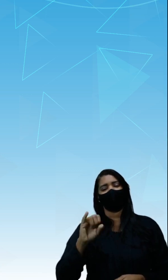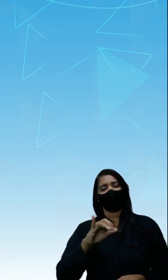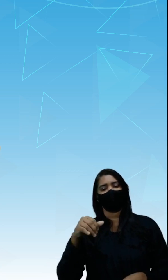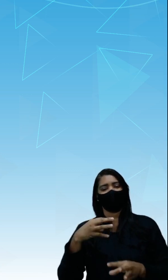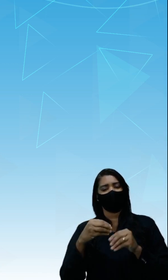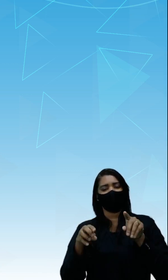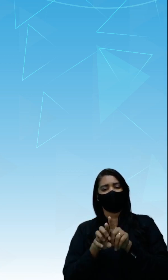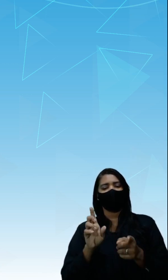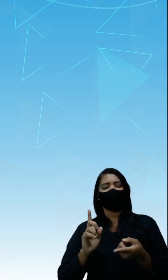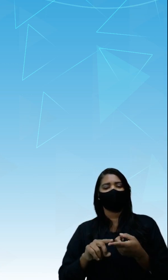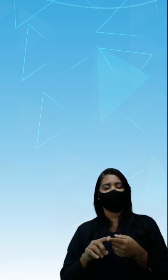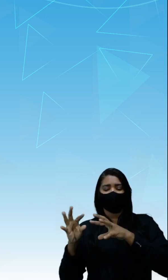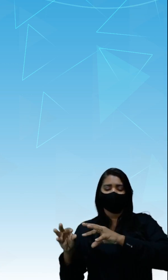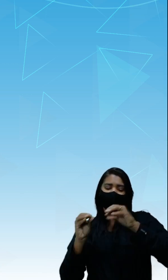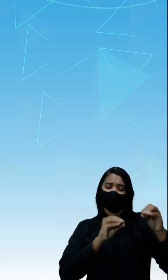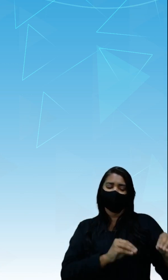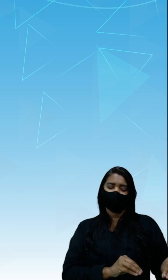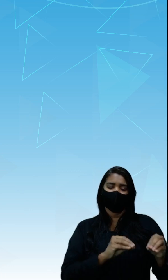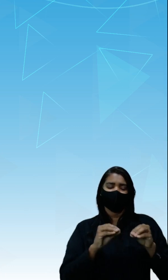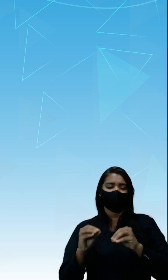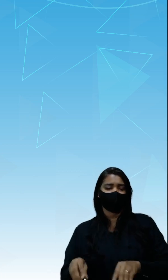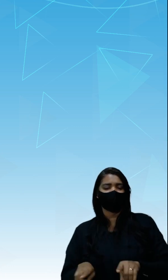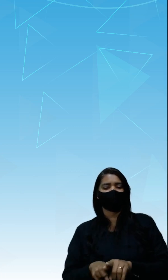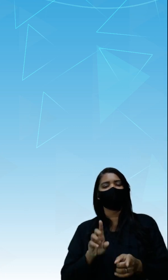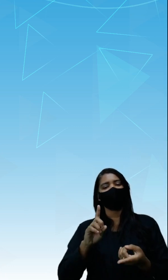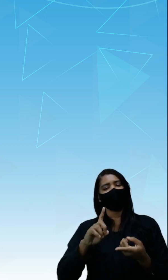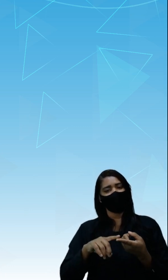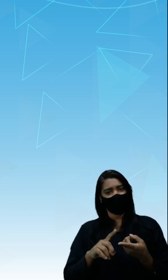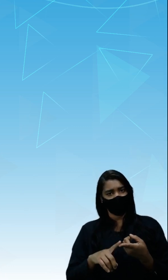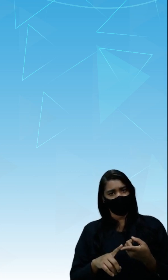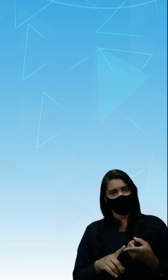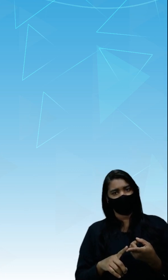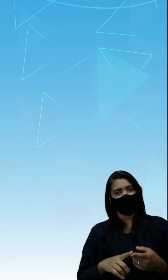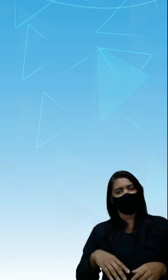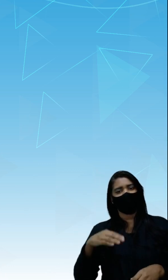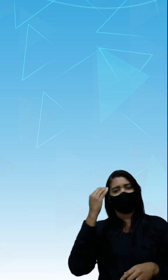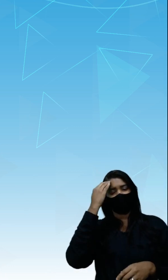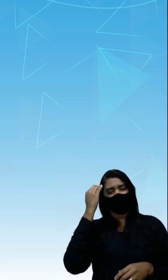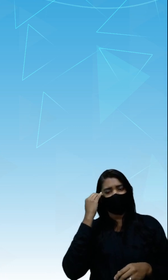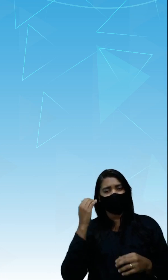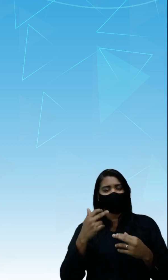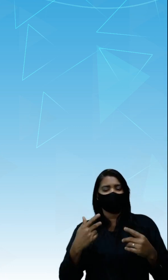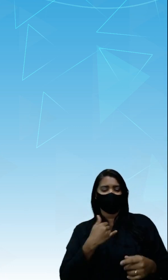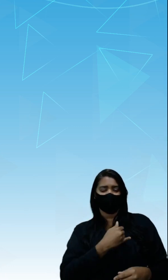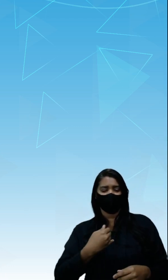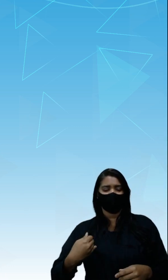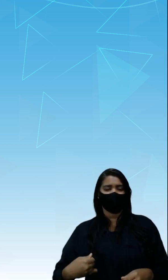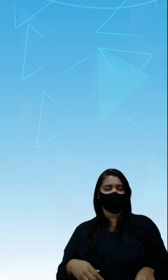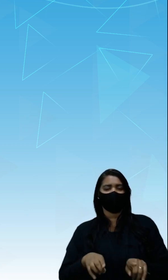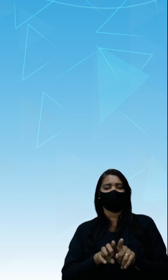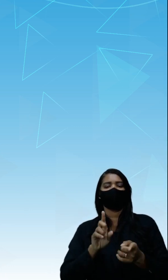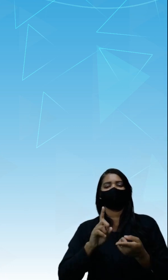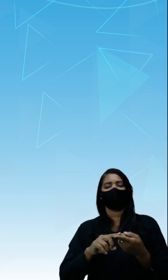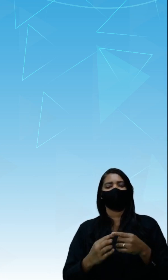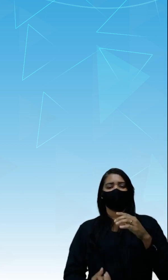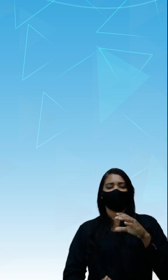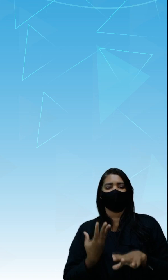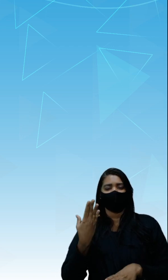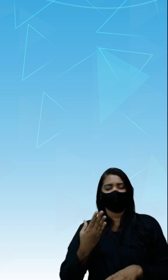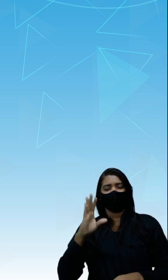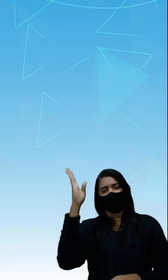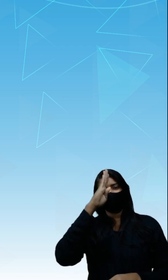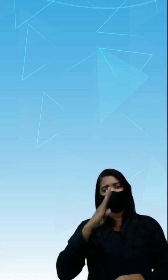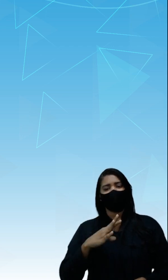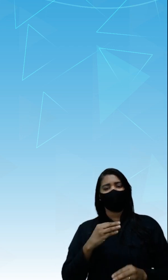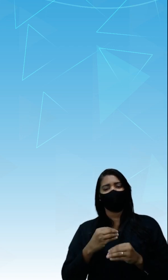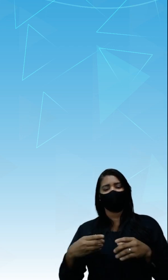Brasil recebeu muito imigrante da Ásia, tanto do Oriente Médio quanto do leste asiático, os primeiros imigrantes asiáticos que surgiram aqui no Brasil eram